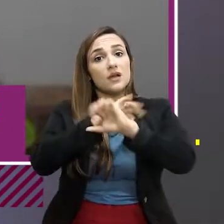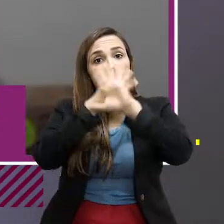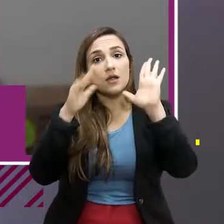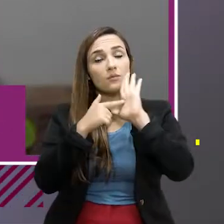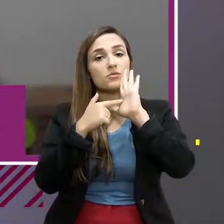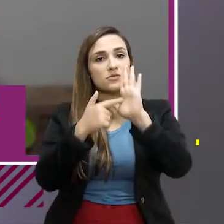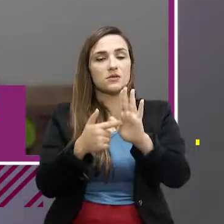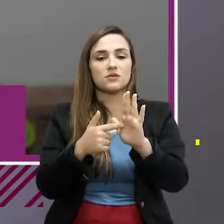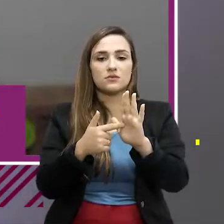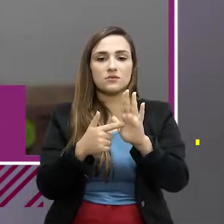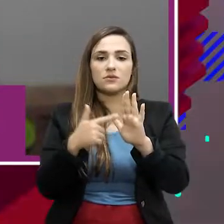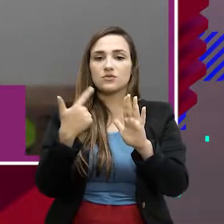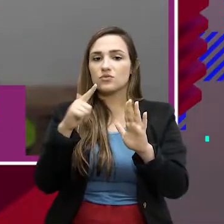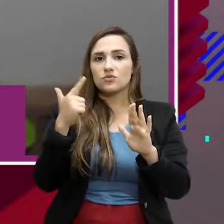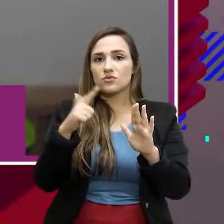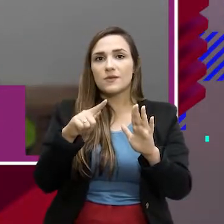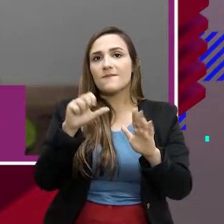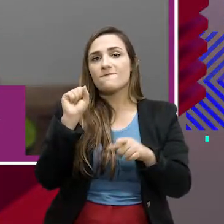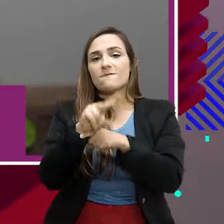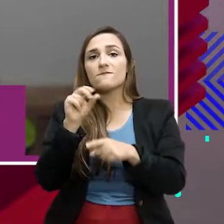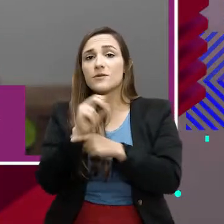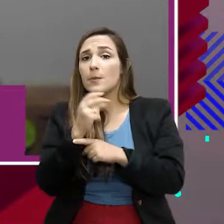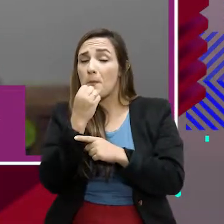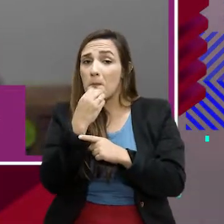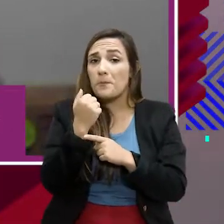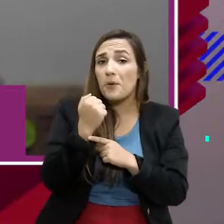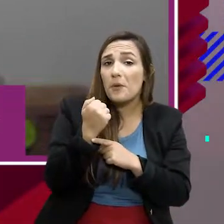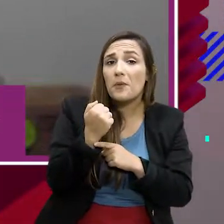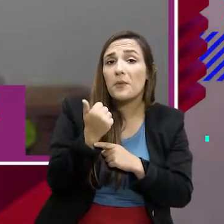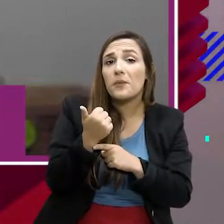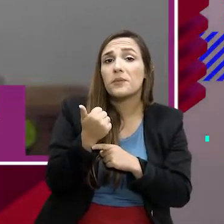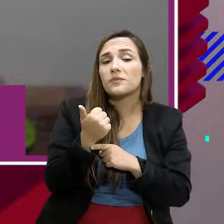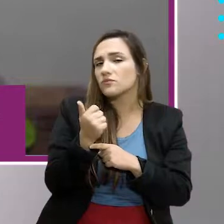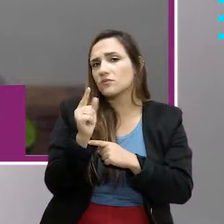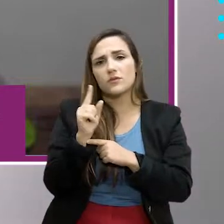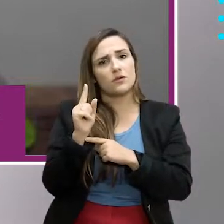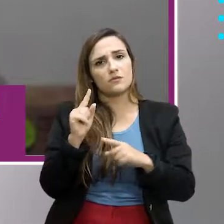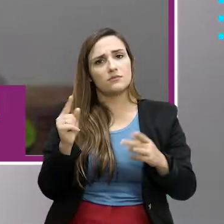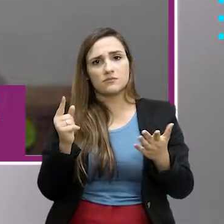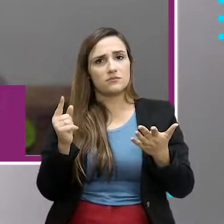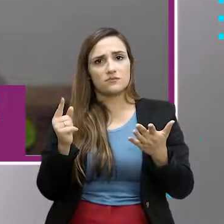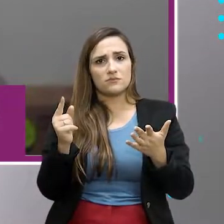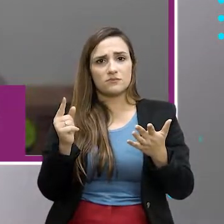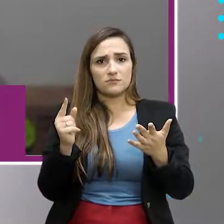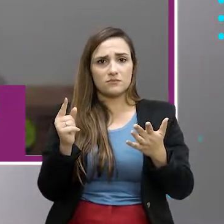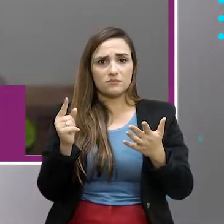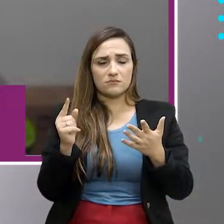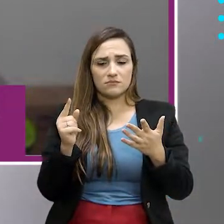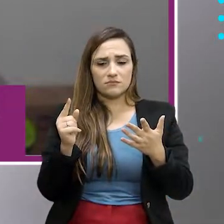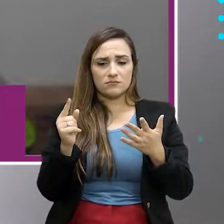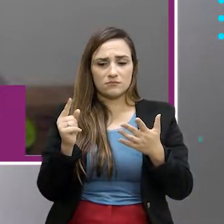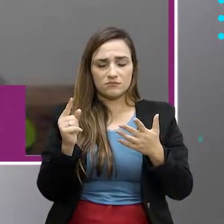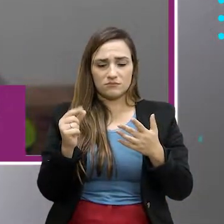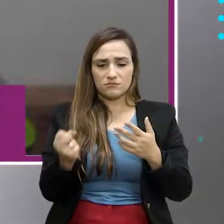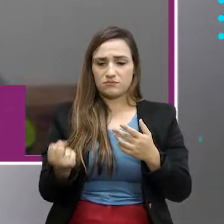mundo que não existe micro-organismo bonzinho, né? Os micro-organismos, eles